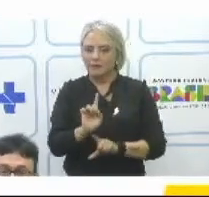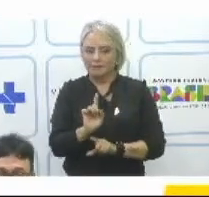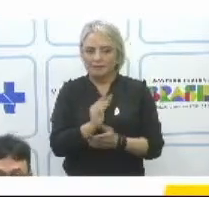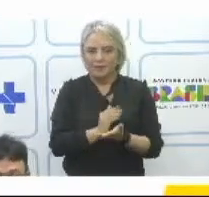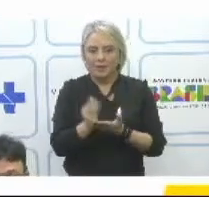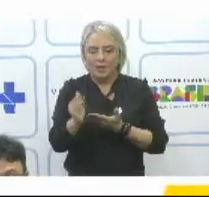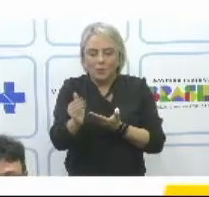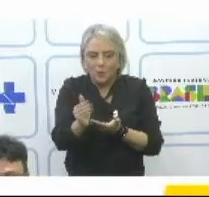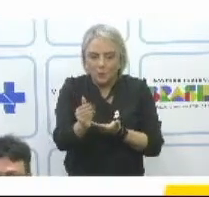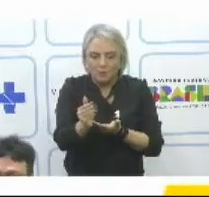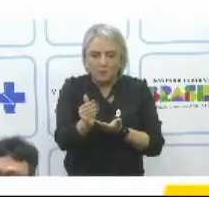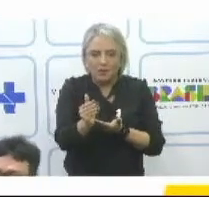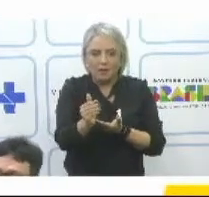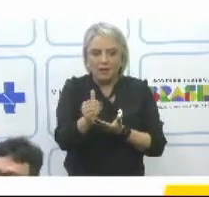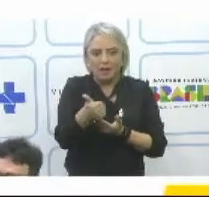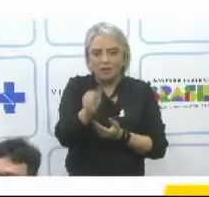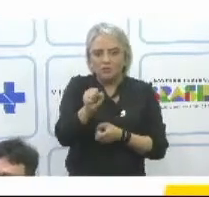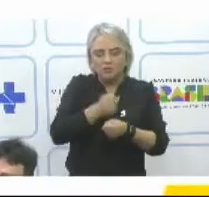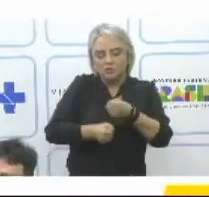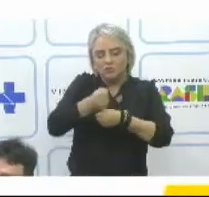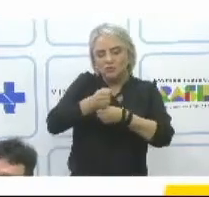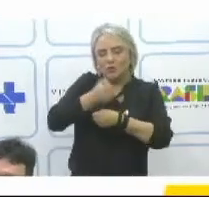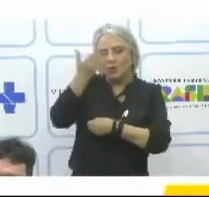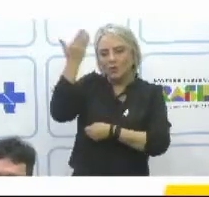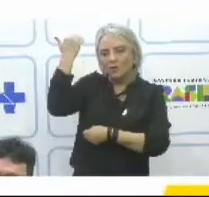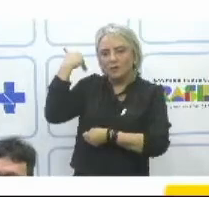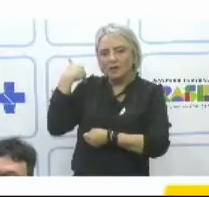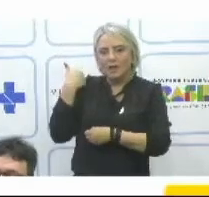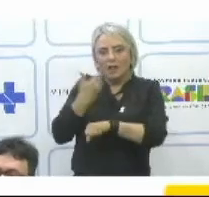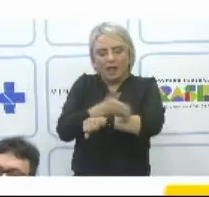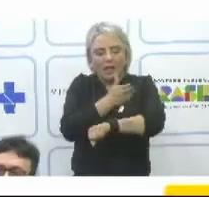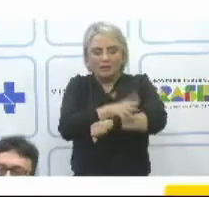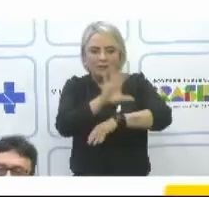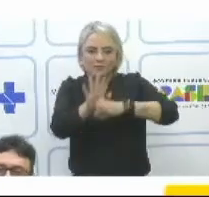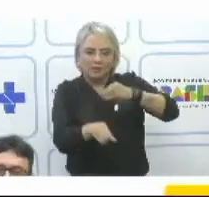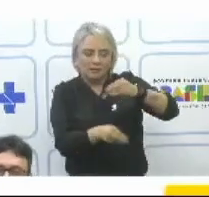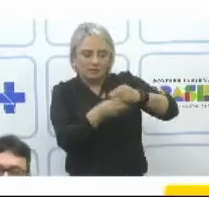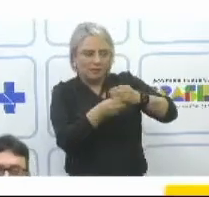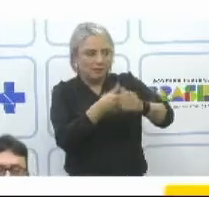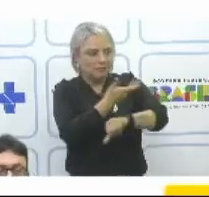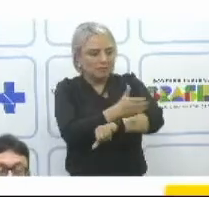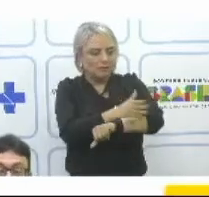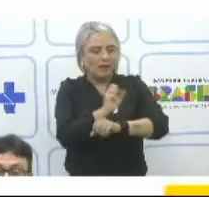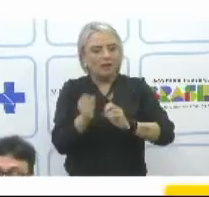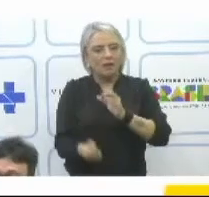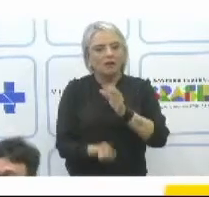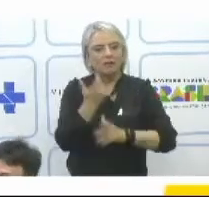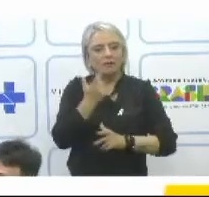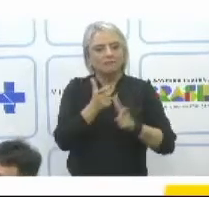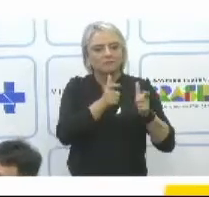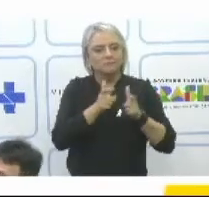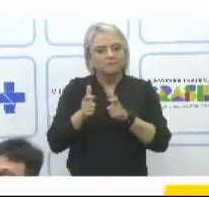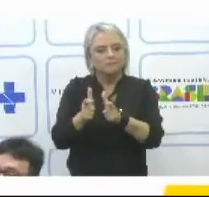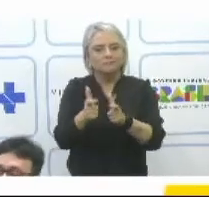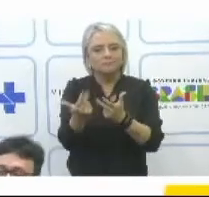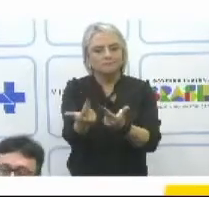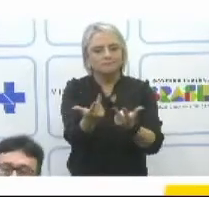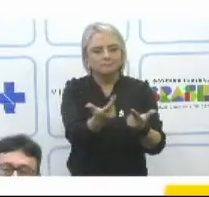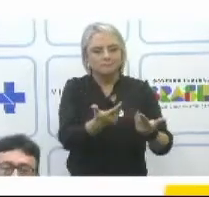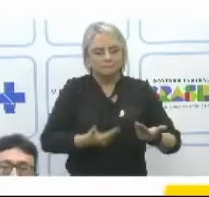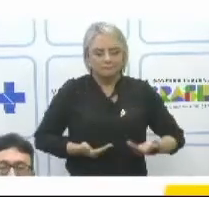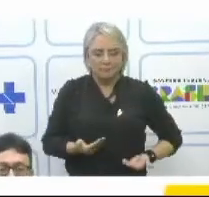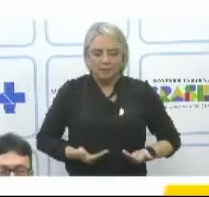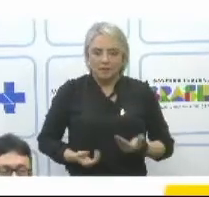sua introdução há 18 anos na Política Nacional de Práticas Integrativas, essas práticas acontecem nos mesmos serviços,